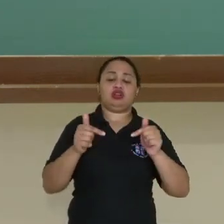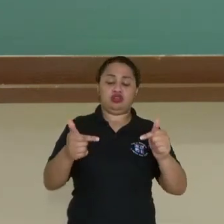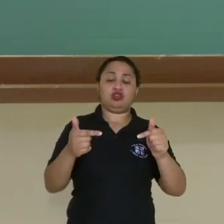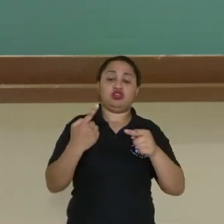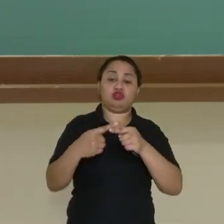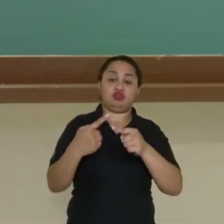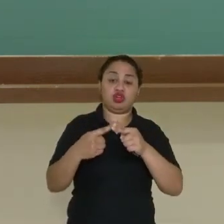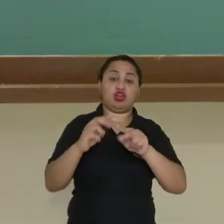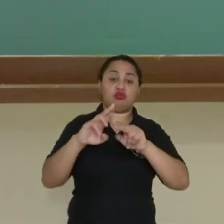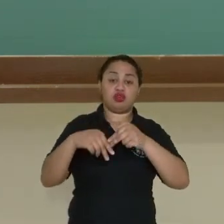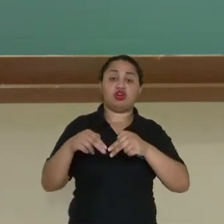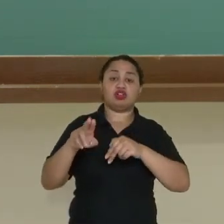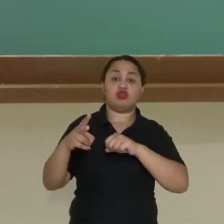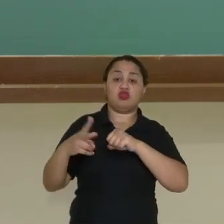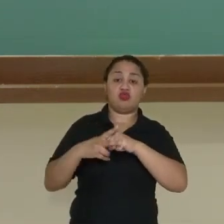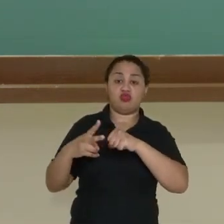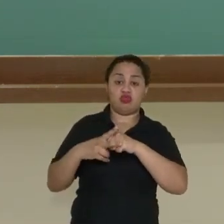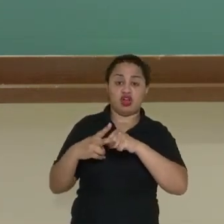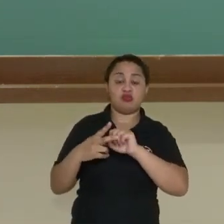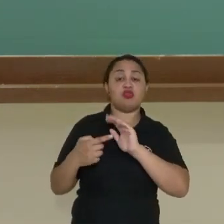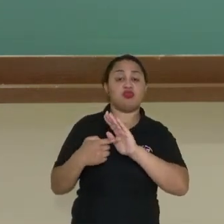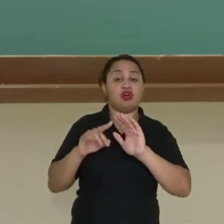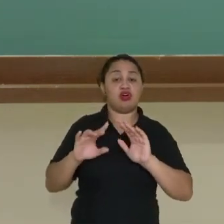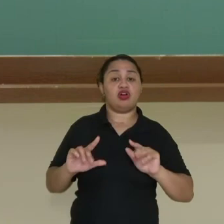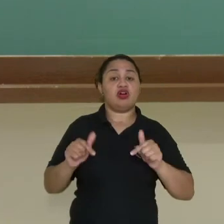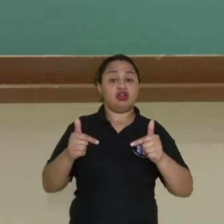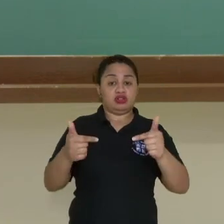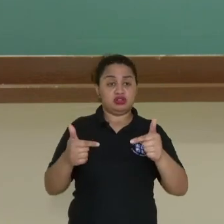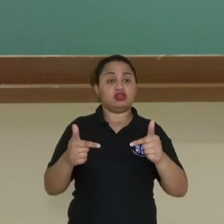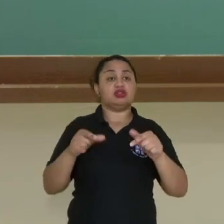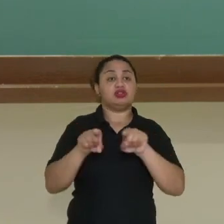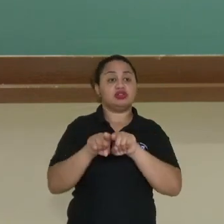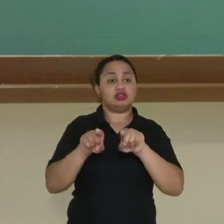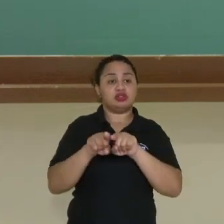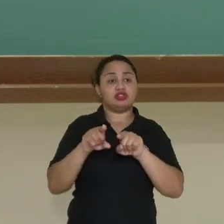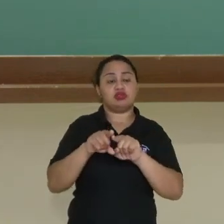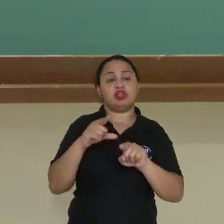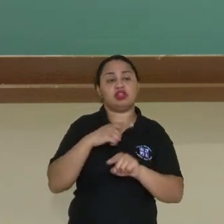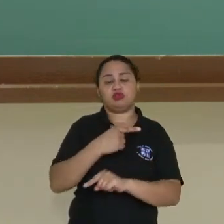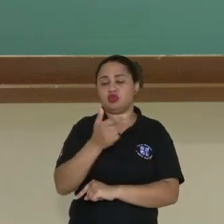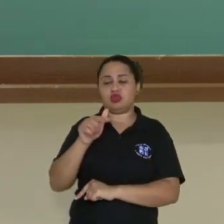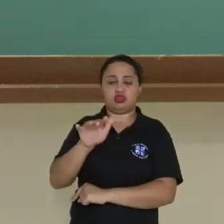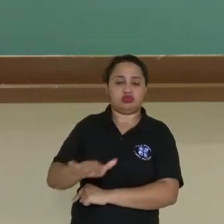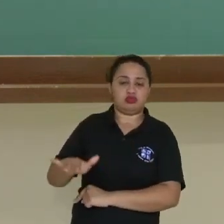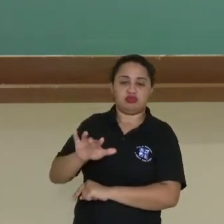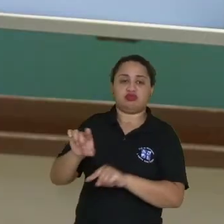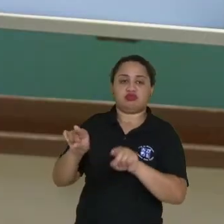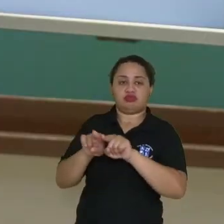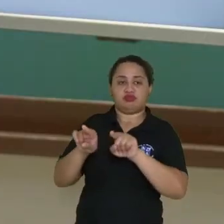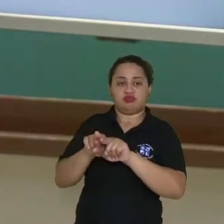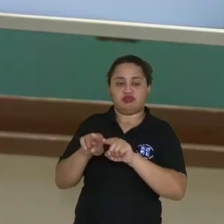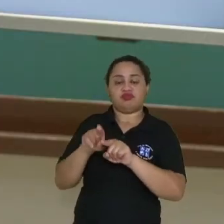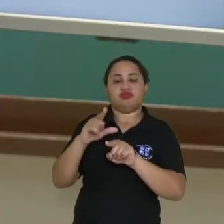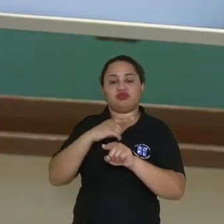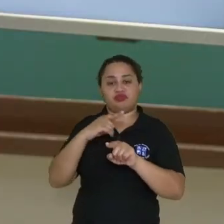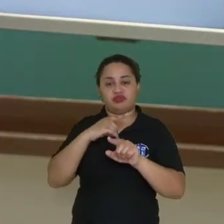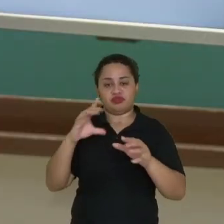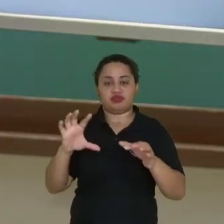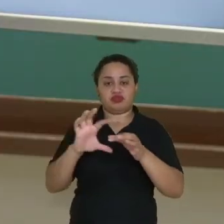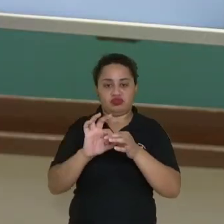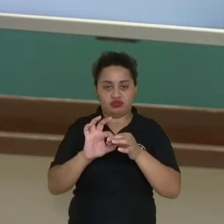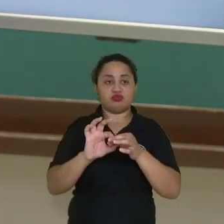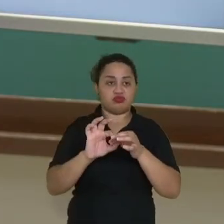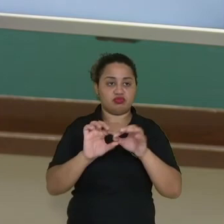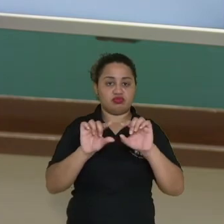meio dos verbos trabalhar e estudar, certo? E temos mais situações, né, que vão envolver aí as nossas conjunções